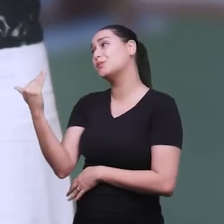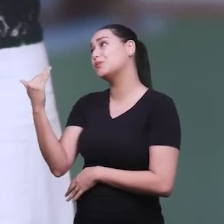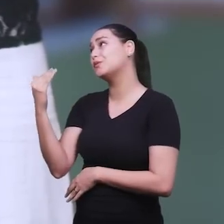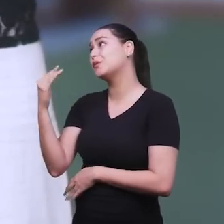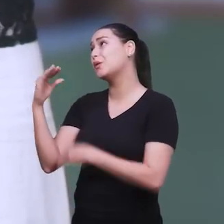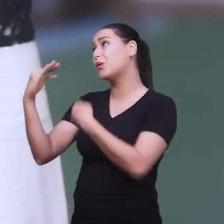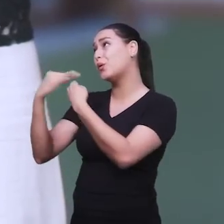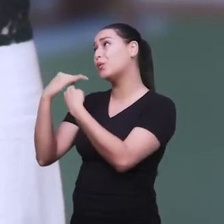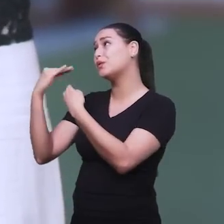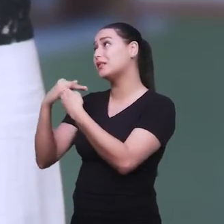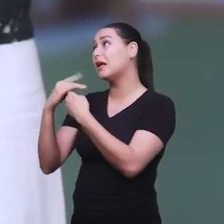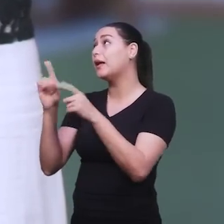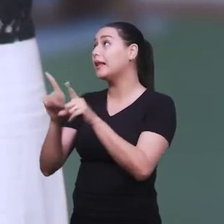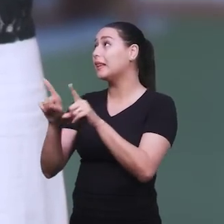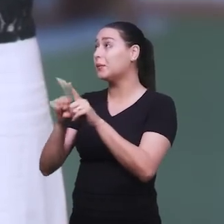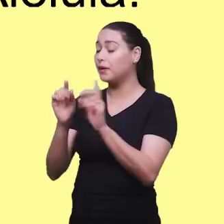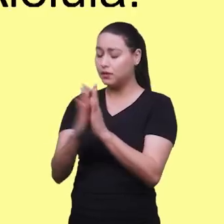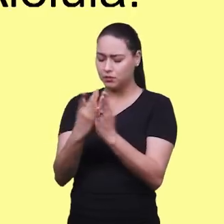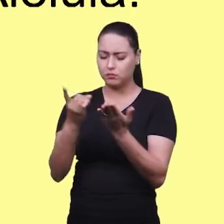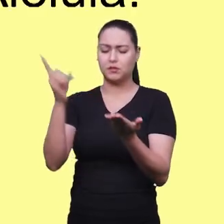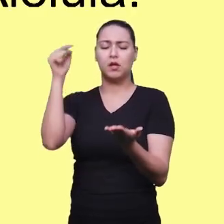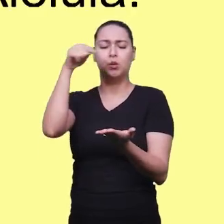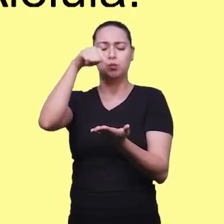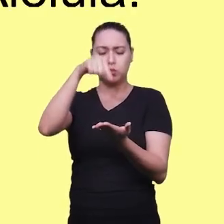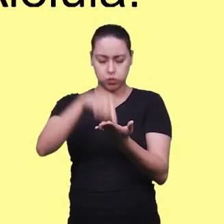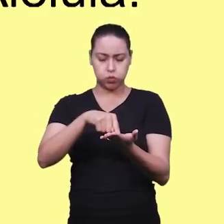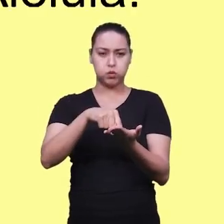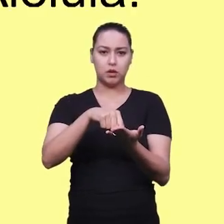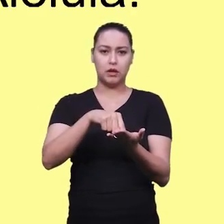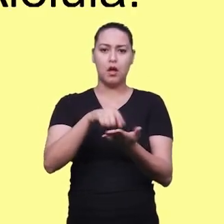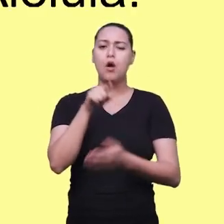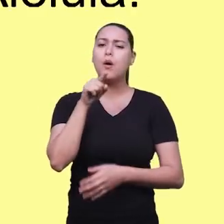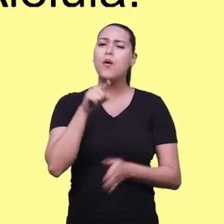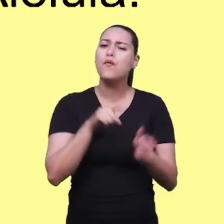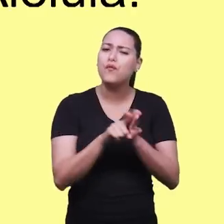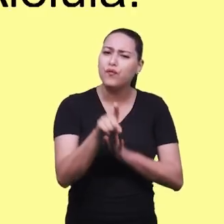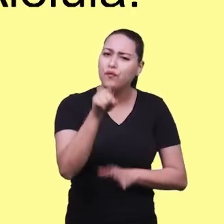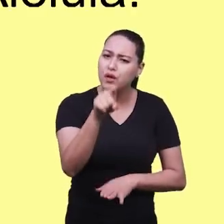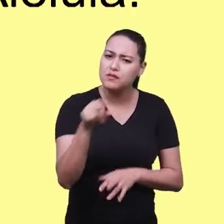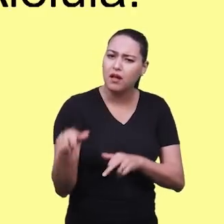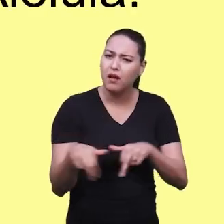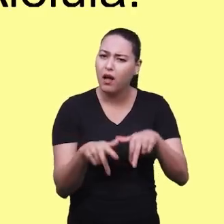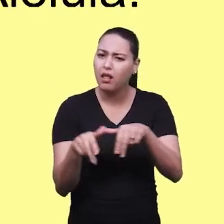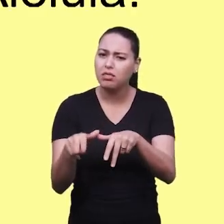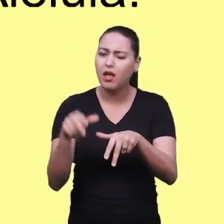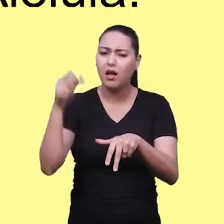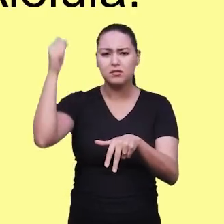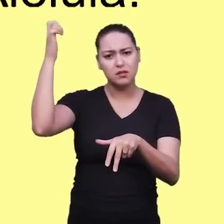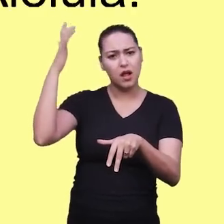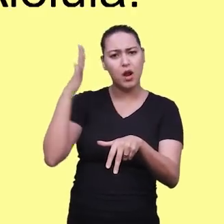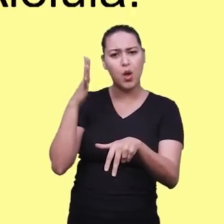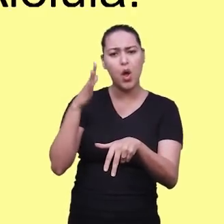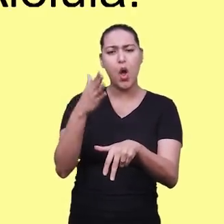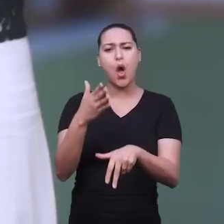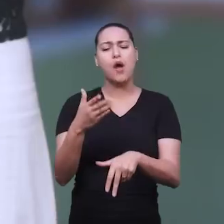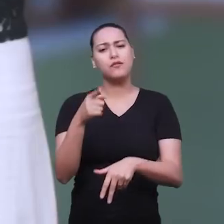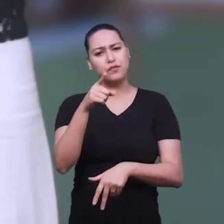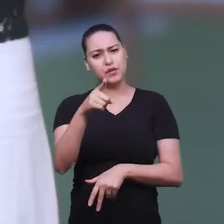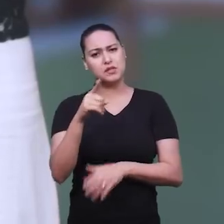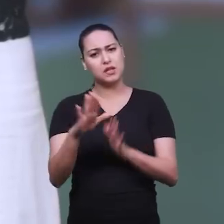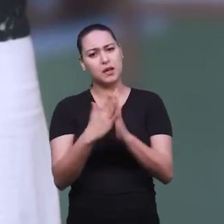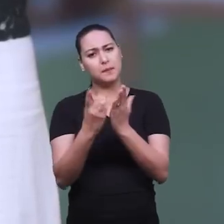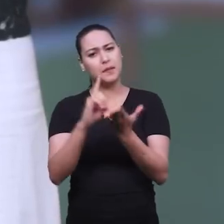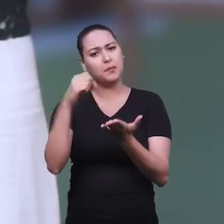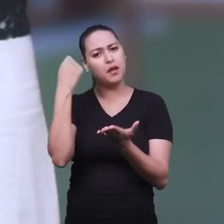orientação de Deus através da consulta à palavra. Você tem caminhado na luz do Senhor? Tem se alimentado da palavra